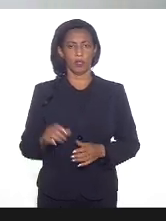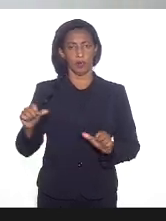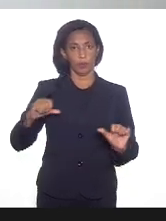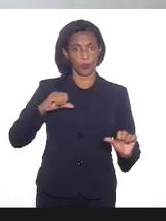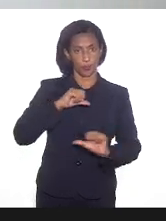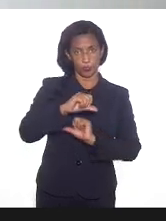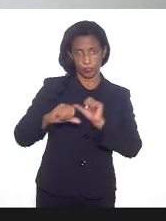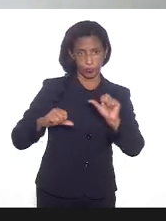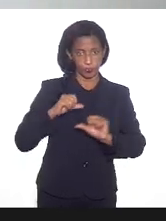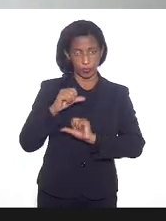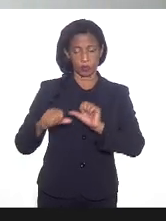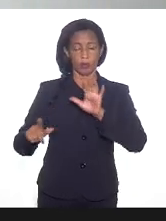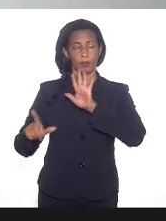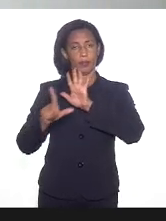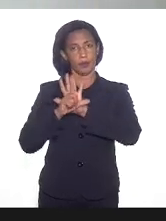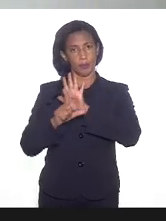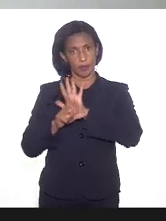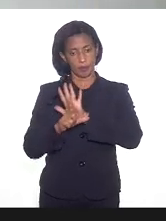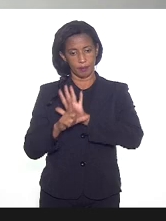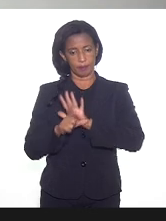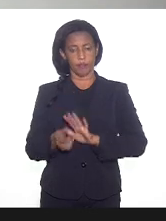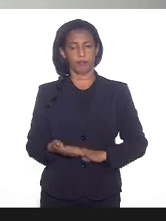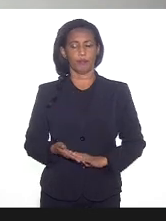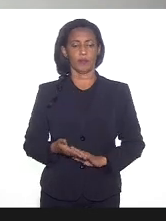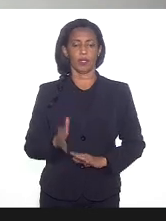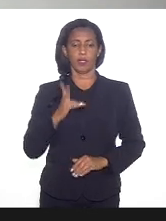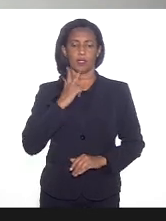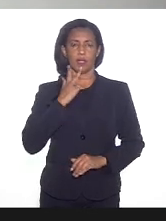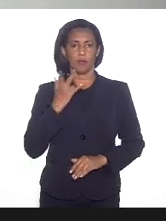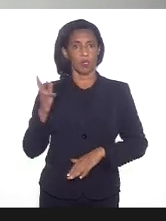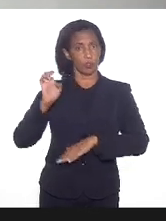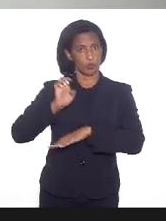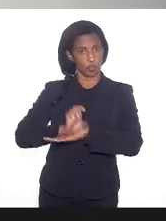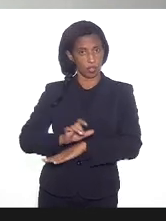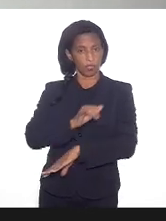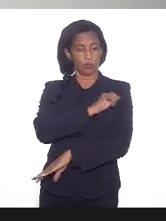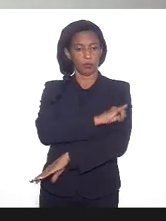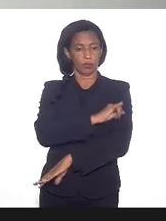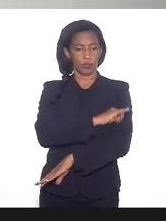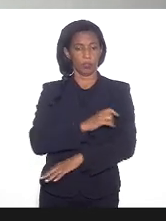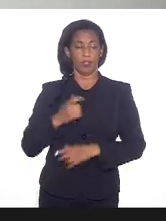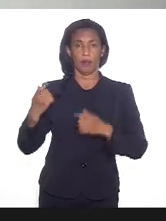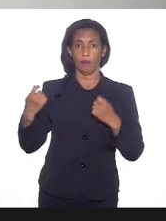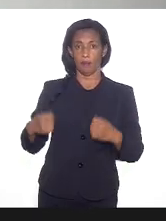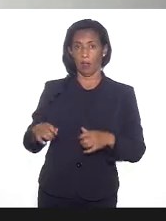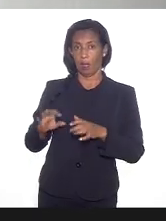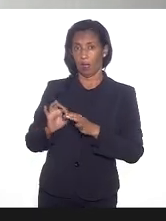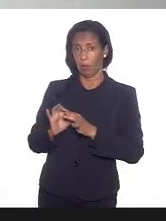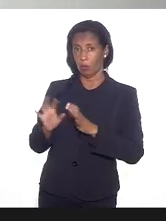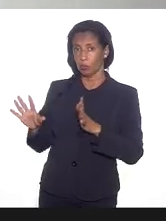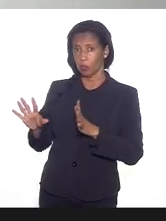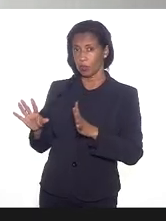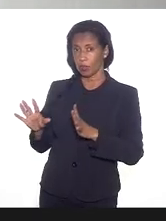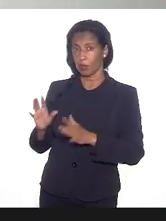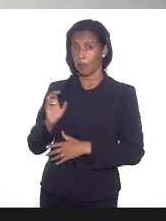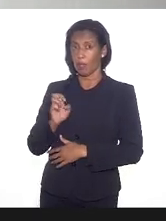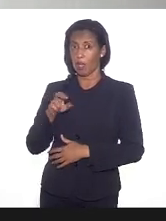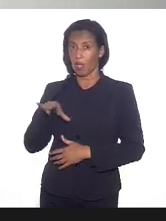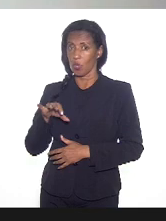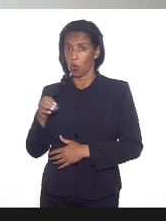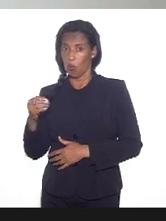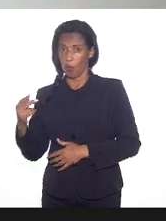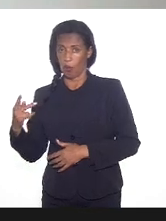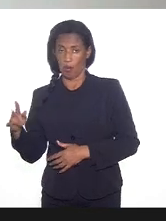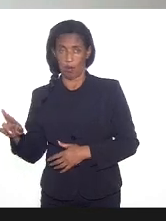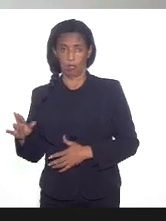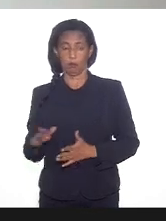modifica uma lei que diz que o Estado do Rio de Janeiro tem autorização para incorporar ao